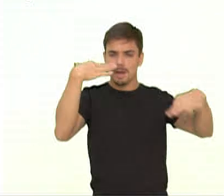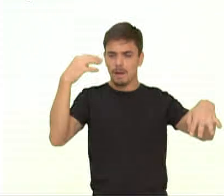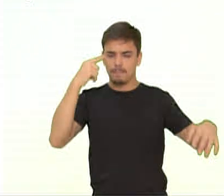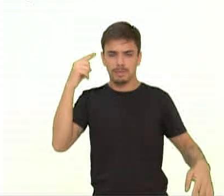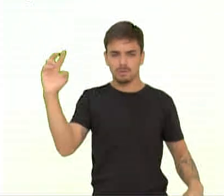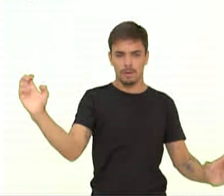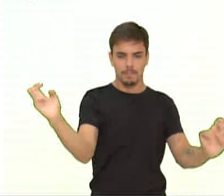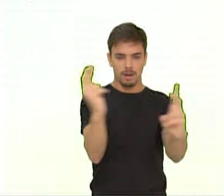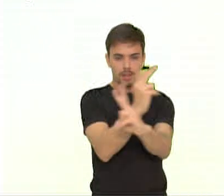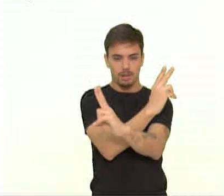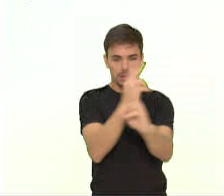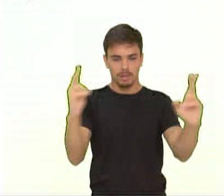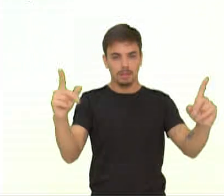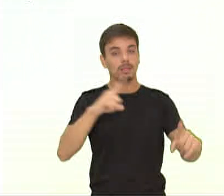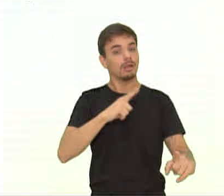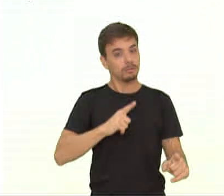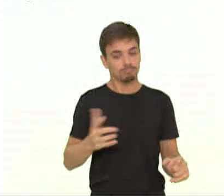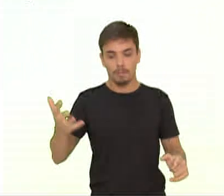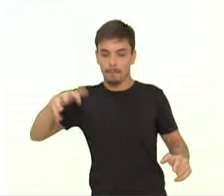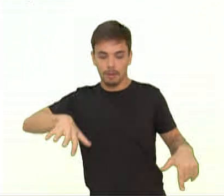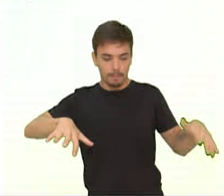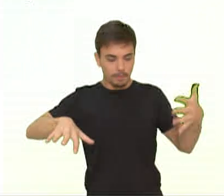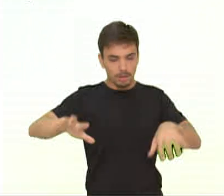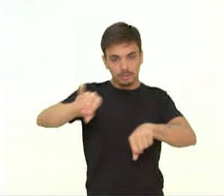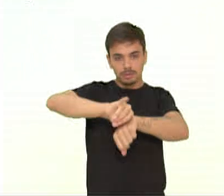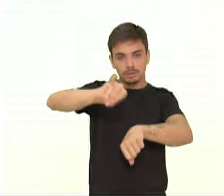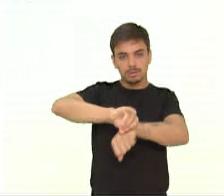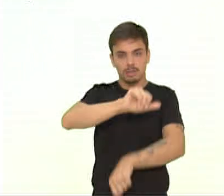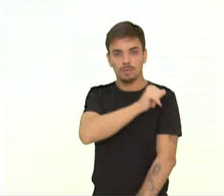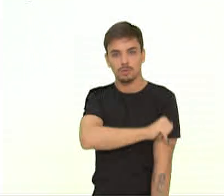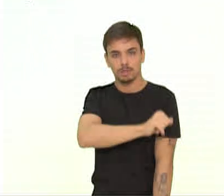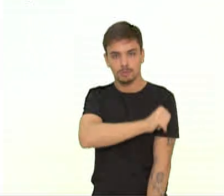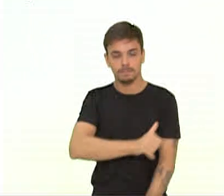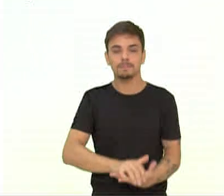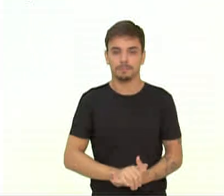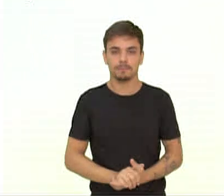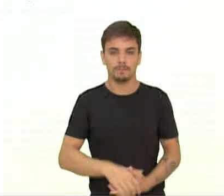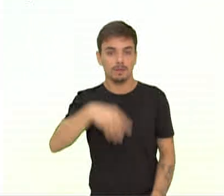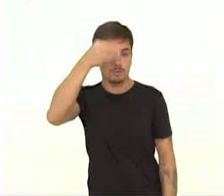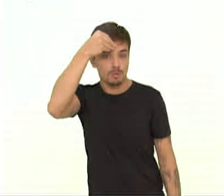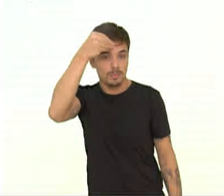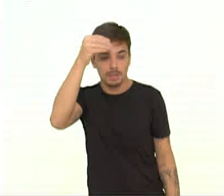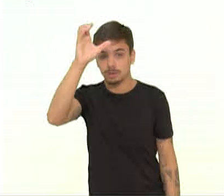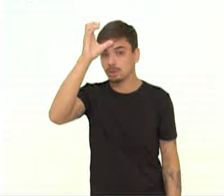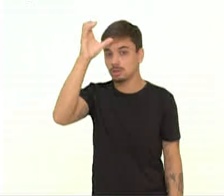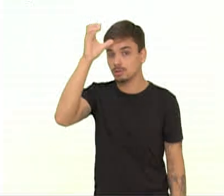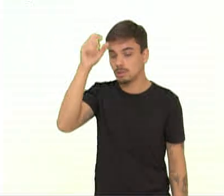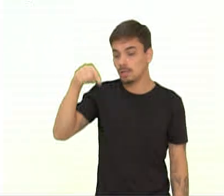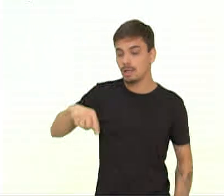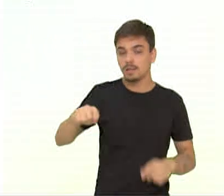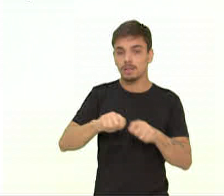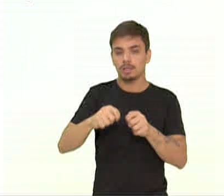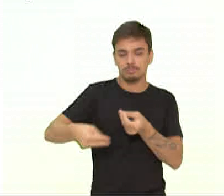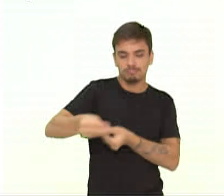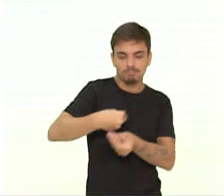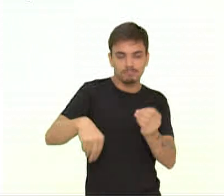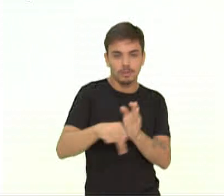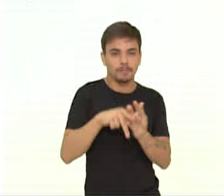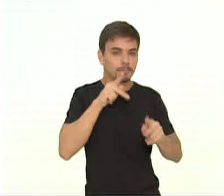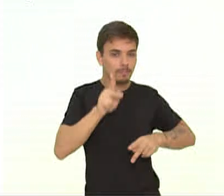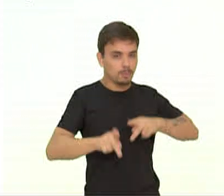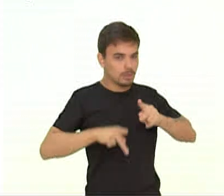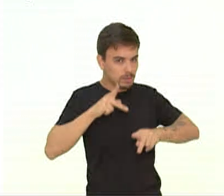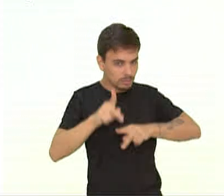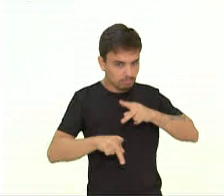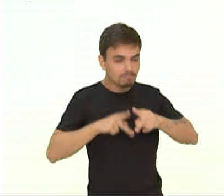pelas ruas onde estão instalados no centro de Niterói. Sobrinho e tio, eles fazem parte da